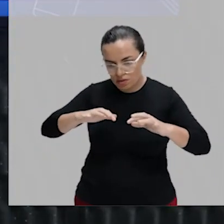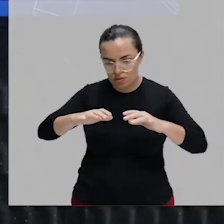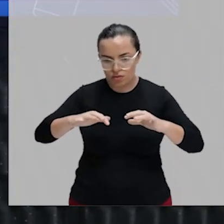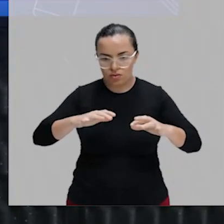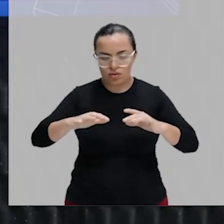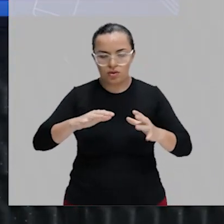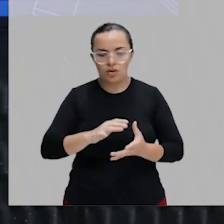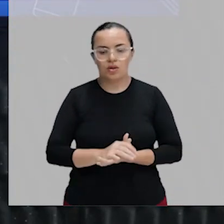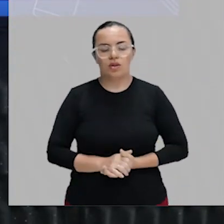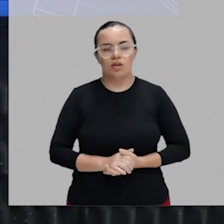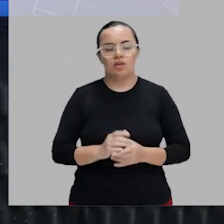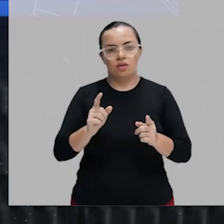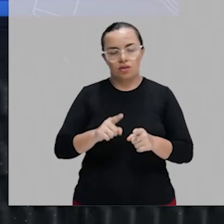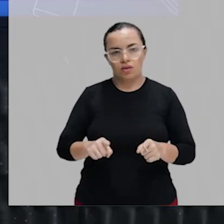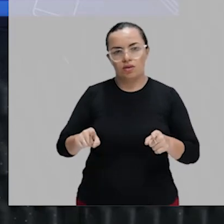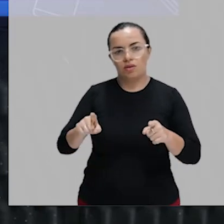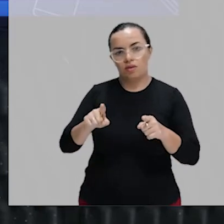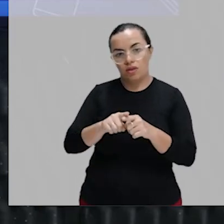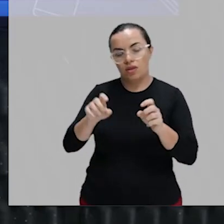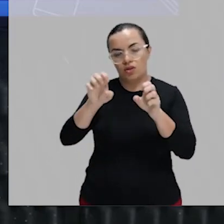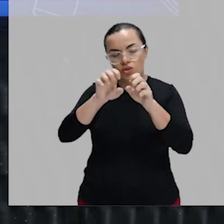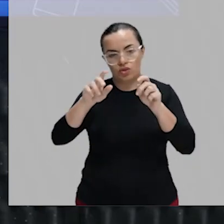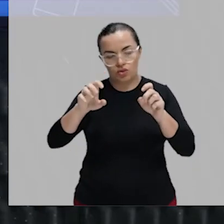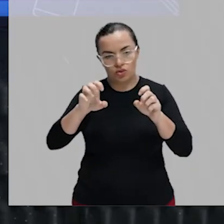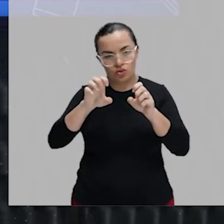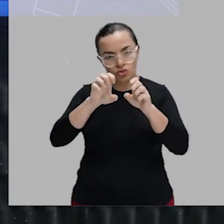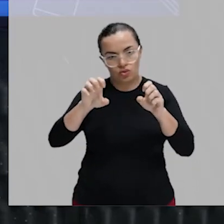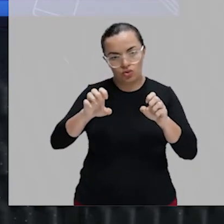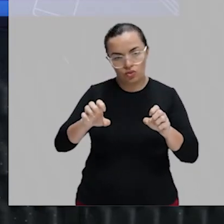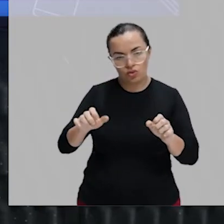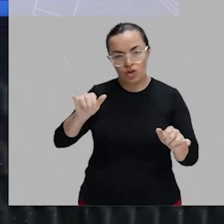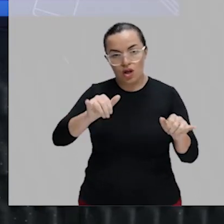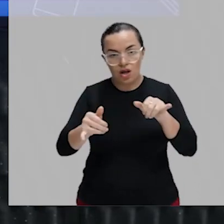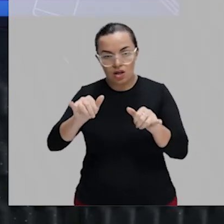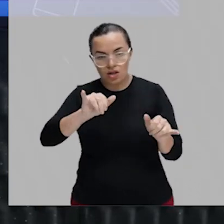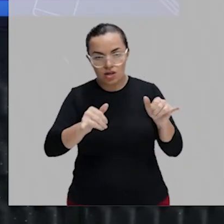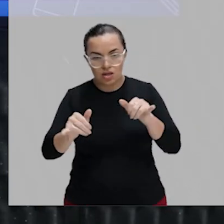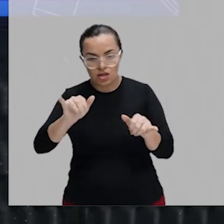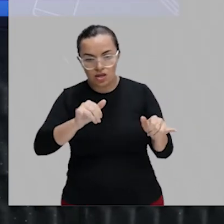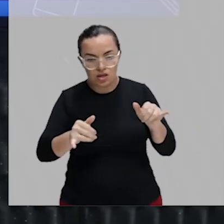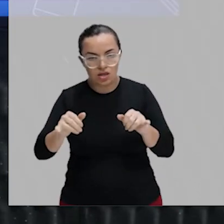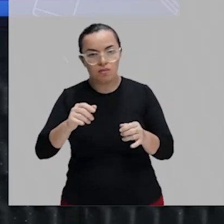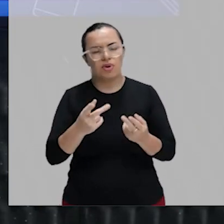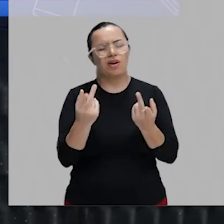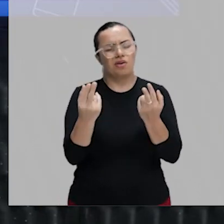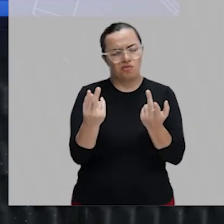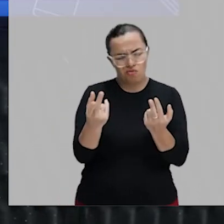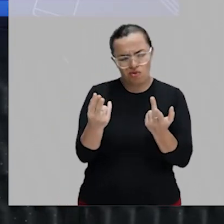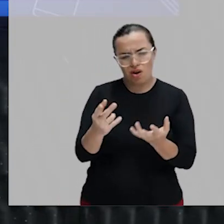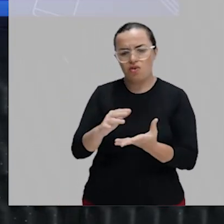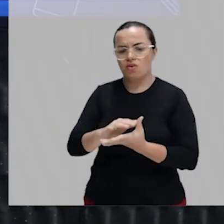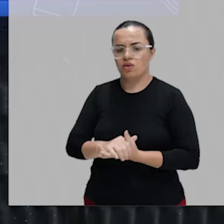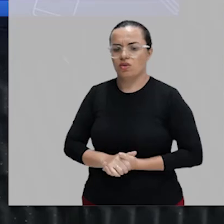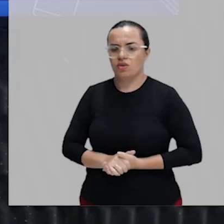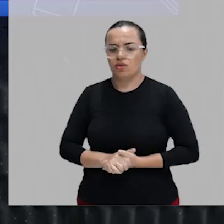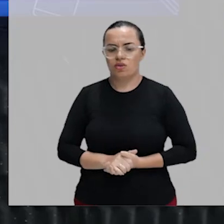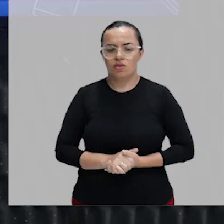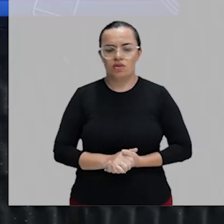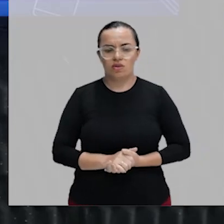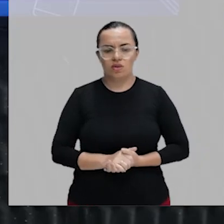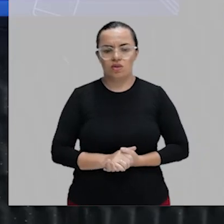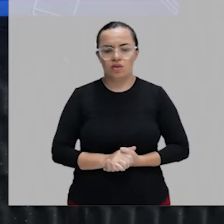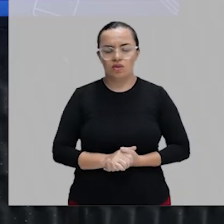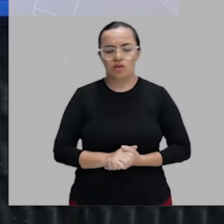de microtúbulos, certo? São estruturas filamentosas móveis que se projetam da superfície celular como se